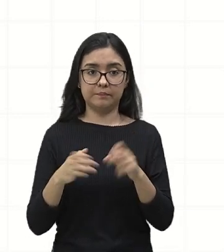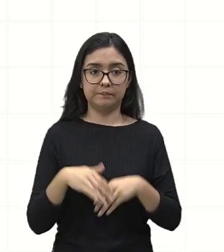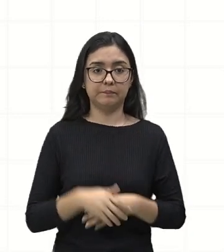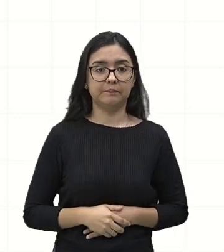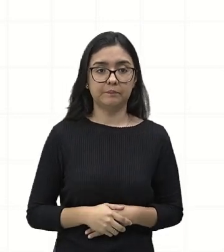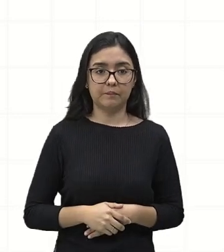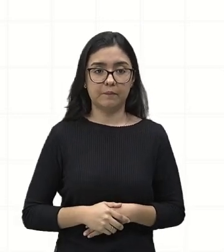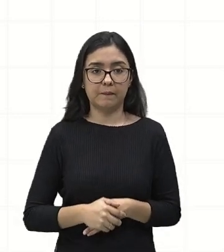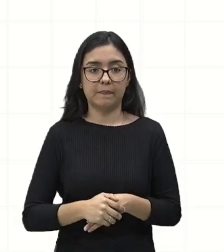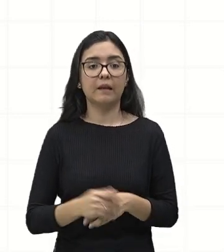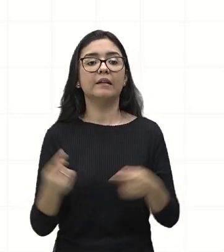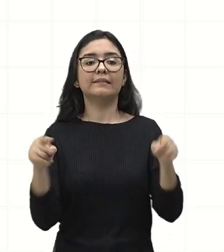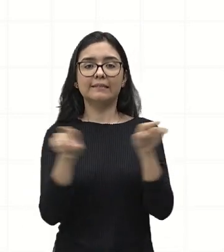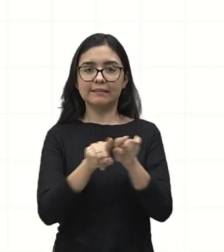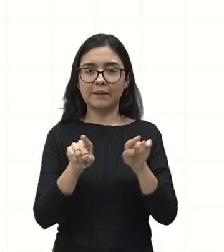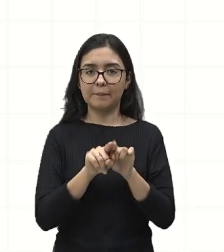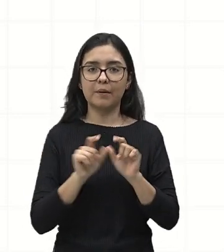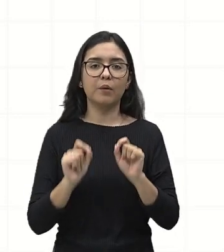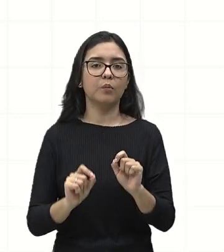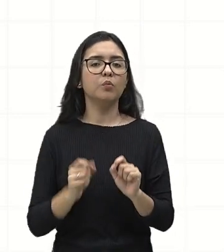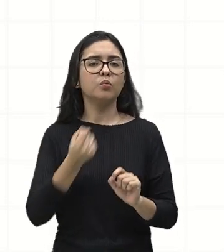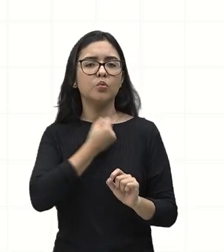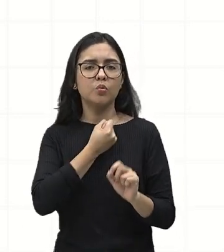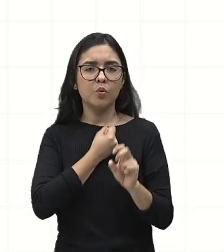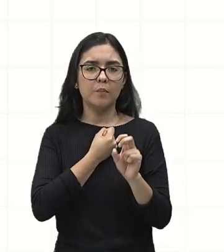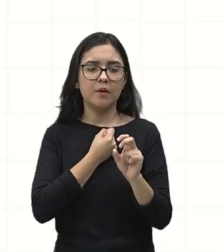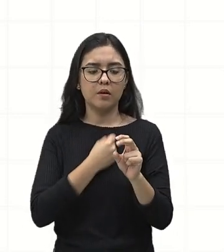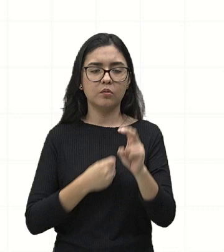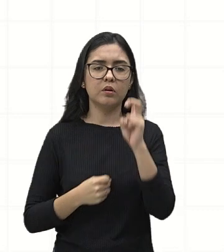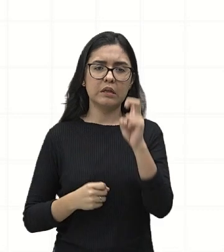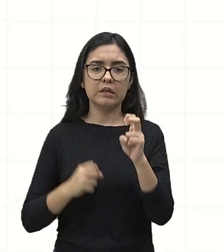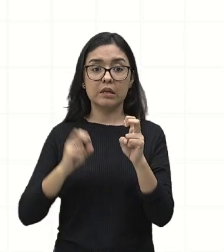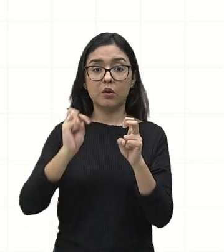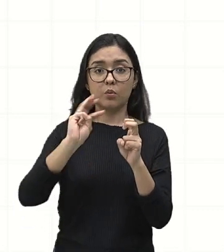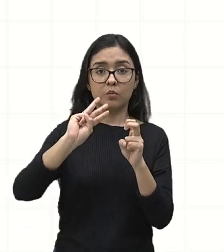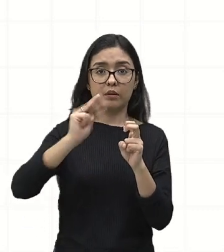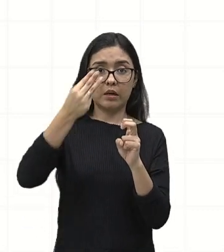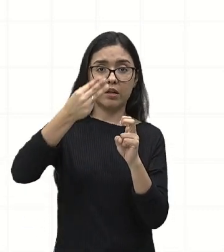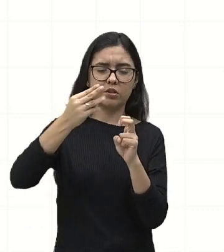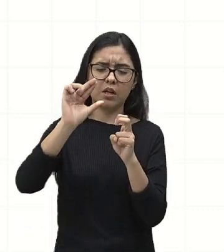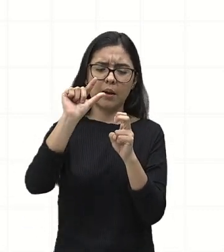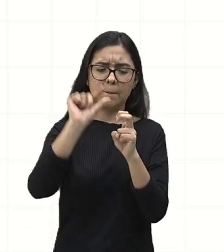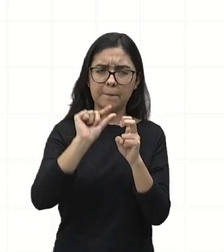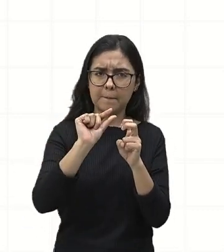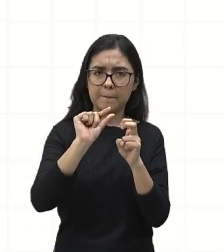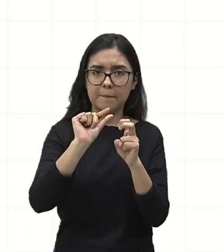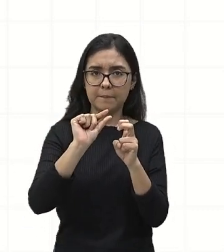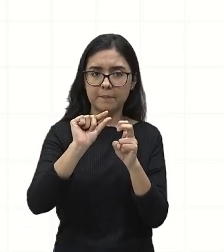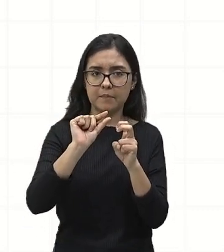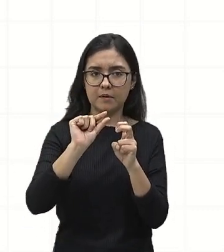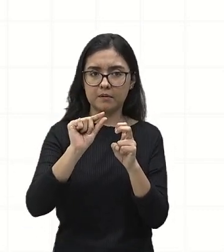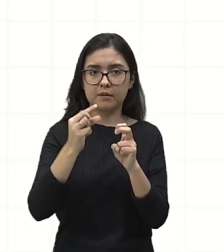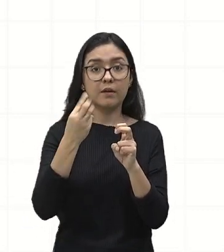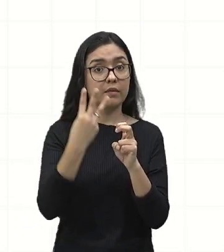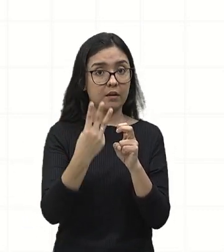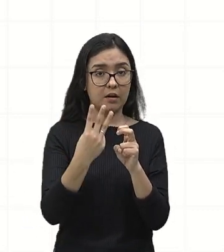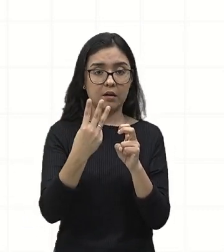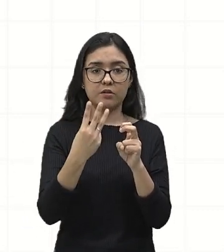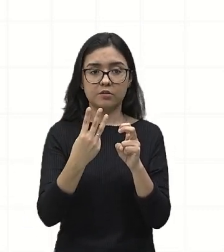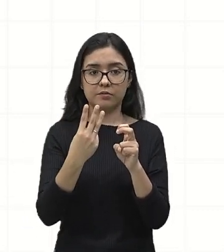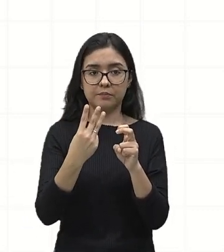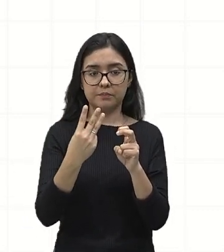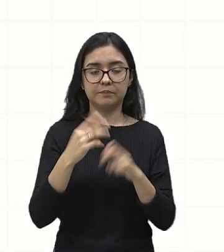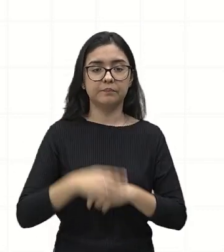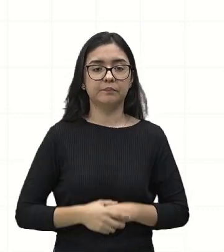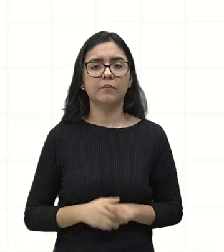à direita, né, pequenininho lá em cima, né, um sobrescrito, 3, tá?